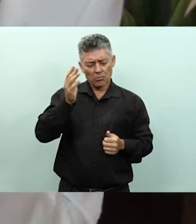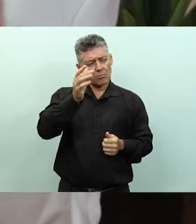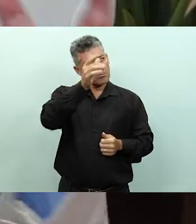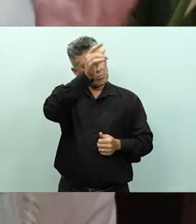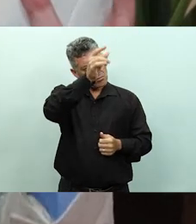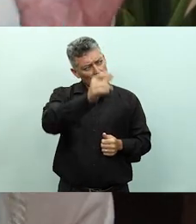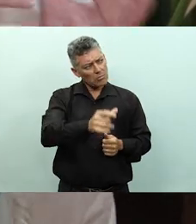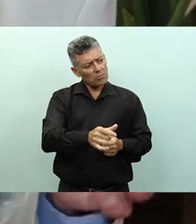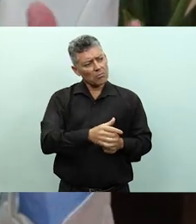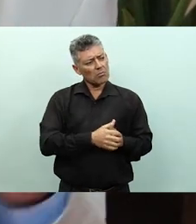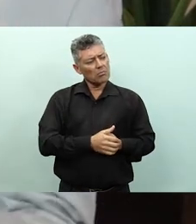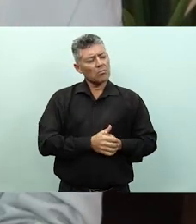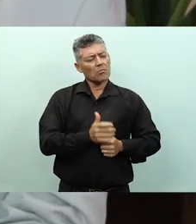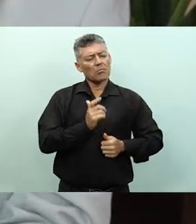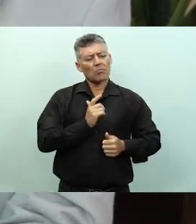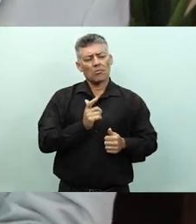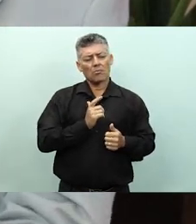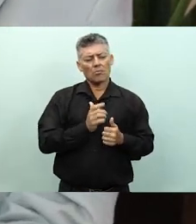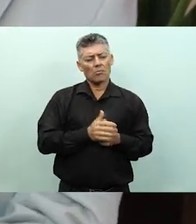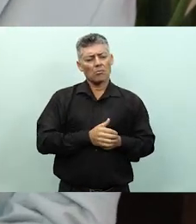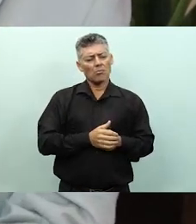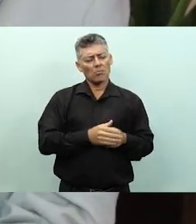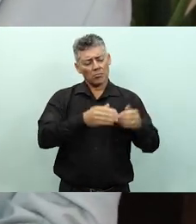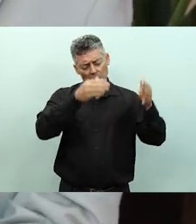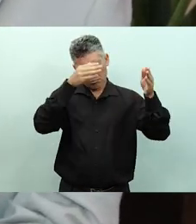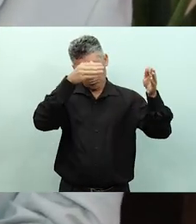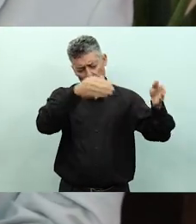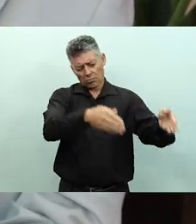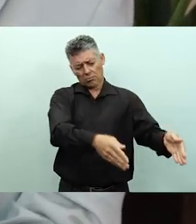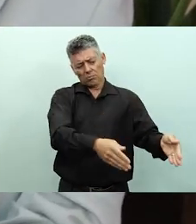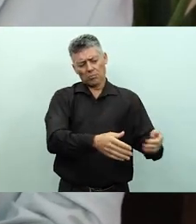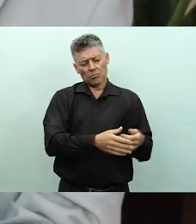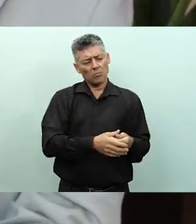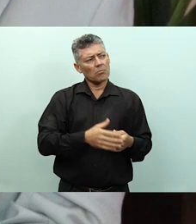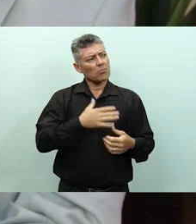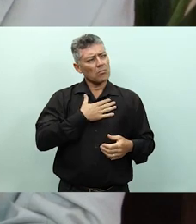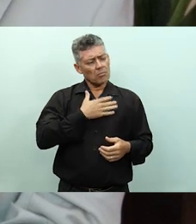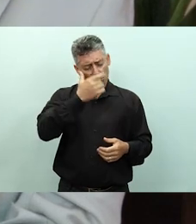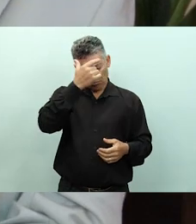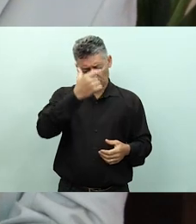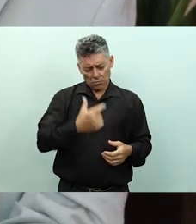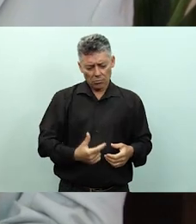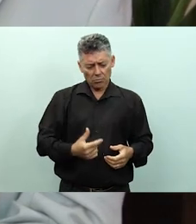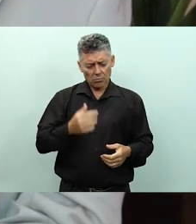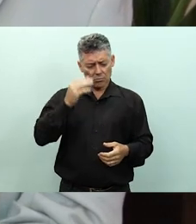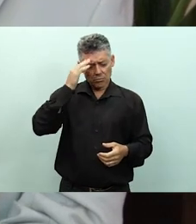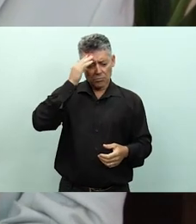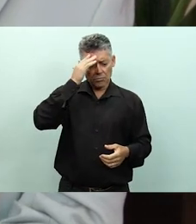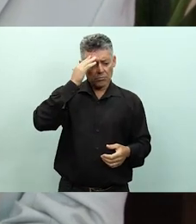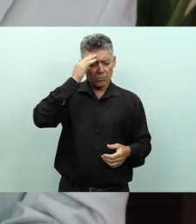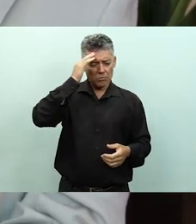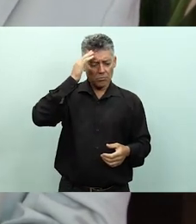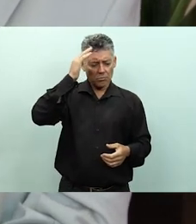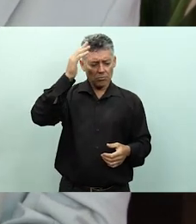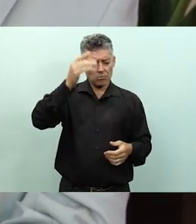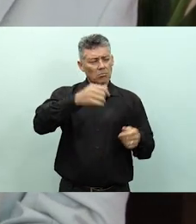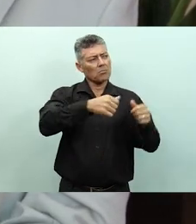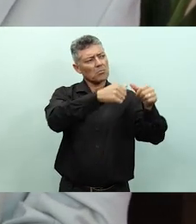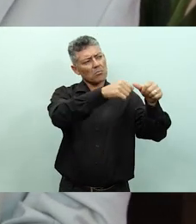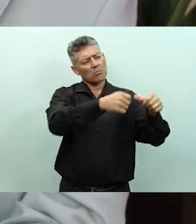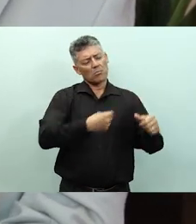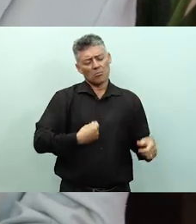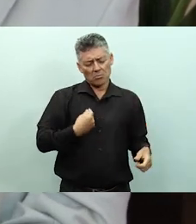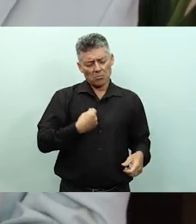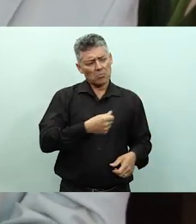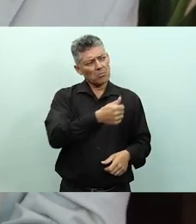É a materialização dela. Ela está sepultada, o corpo dela, mas ela está viva na